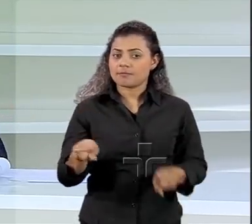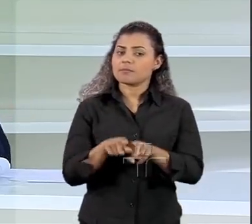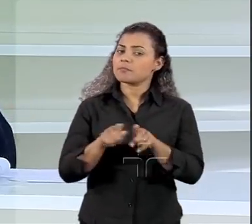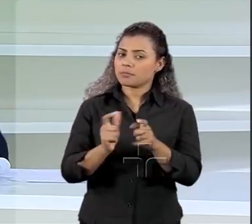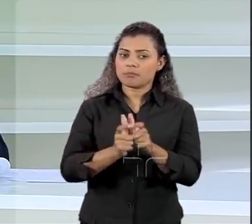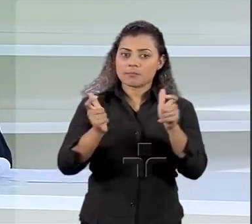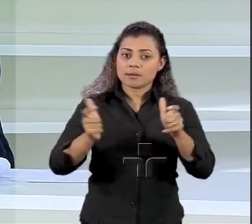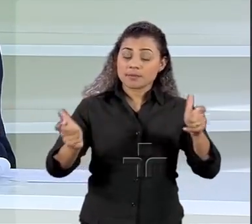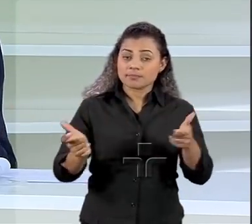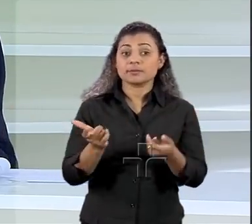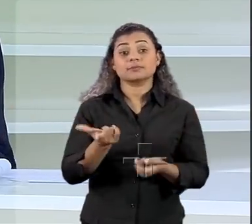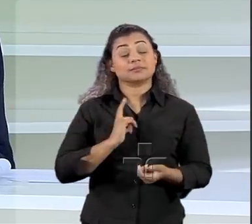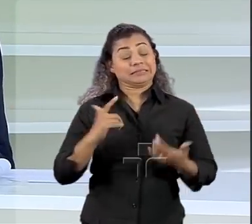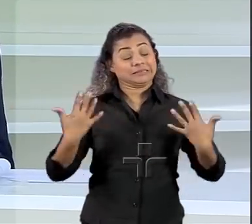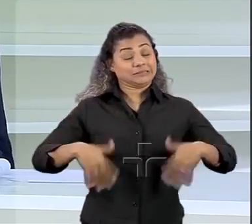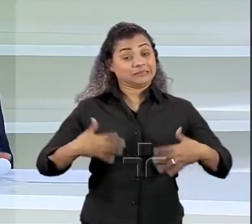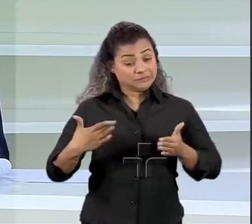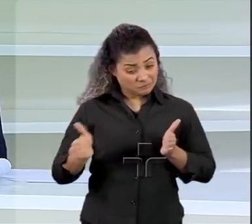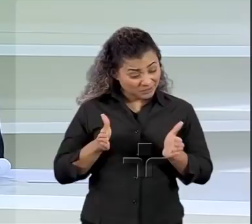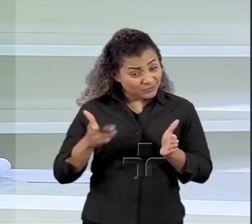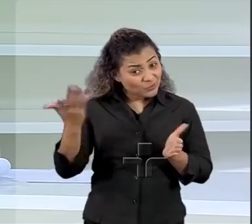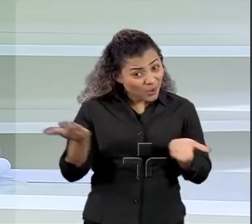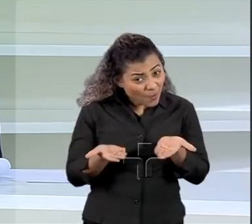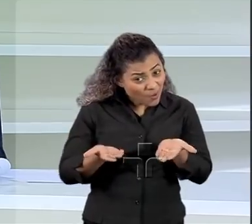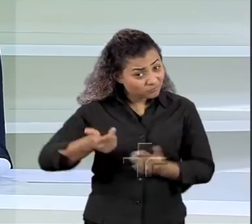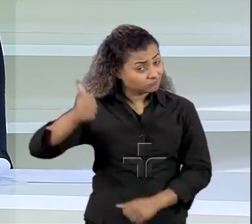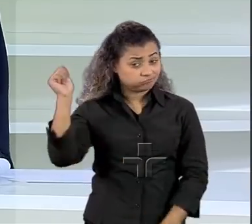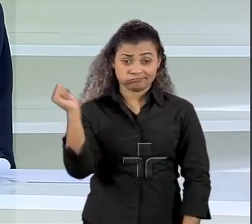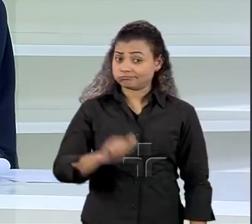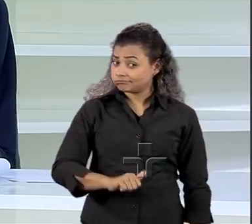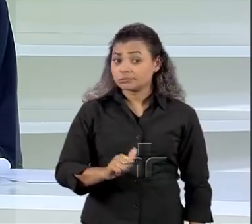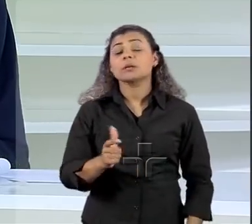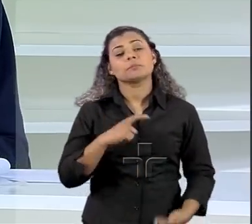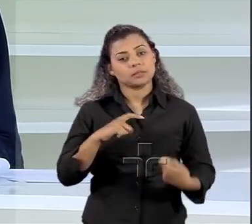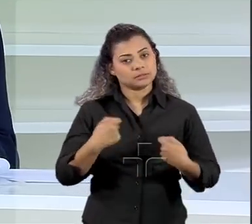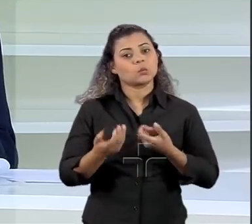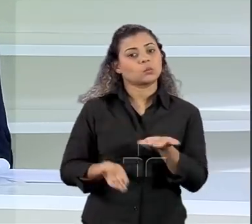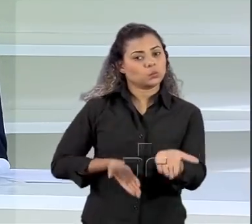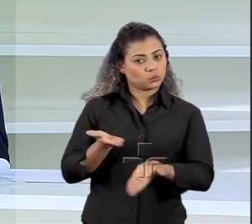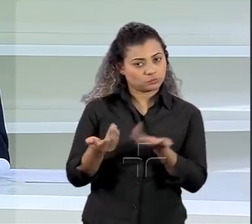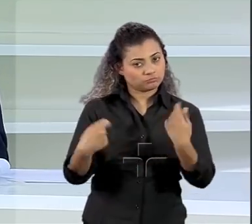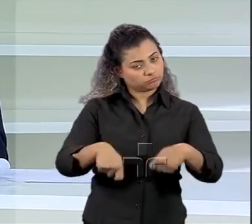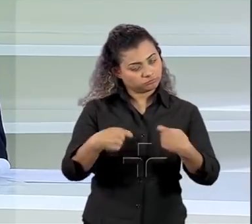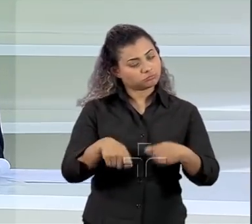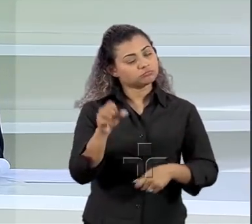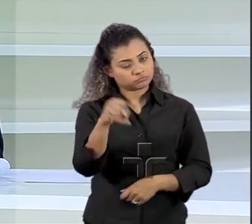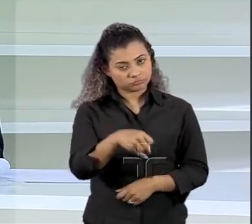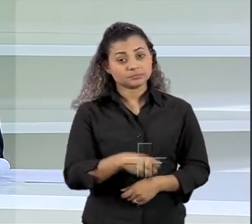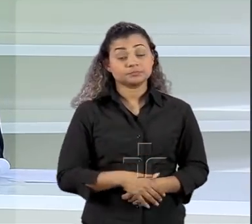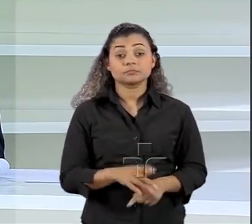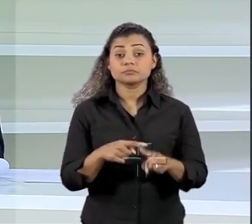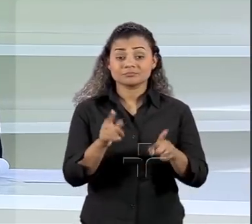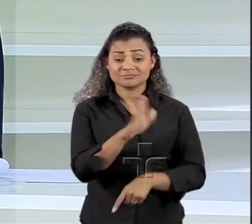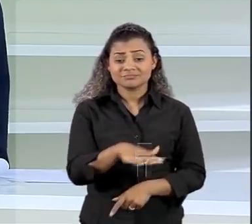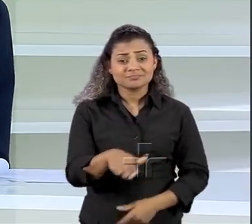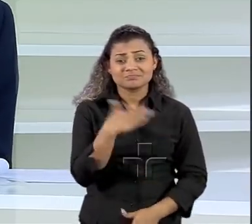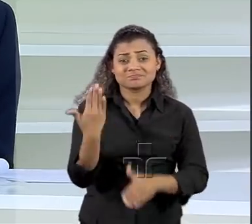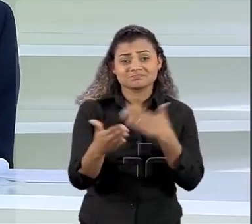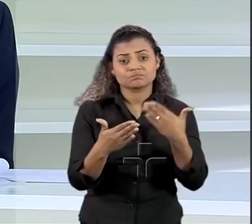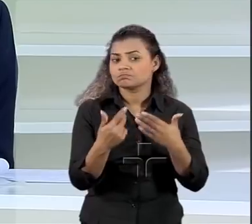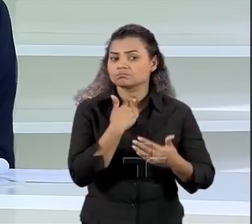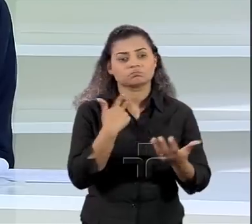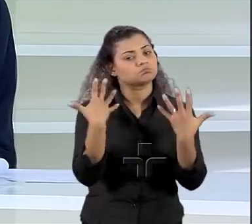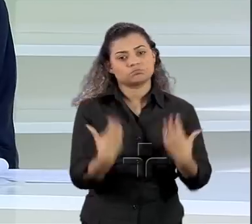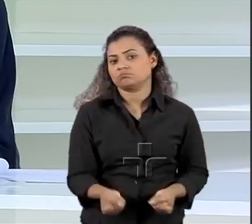estamos numa situação, obviamente, que necessita de muitos cuidados. Agora, a mortalidade infantil é